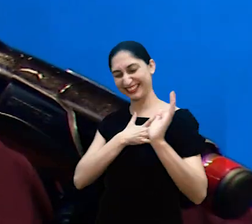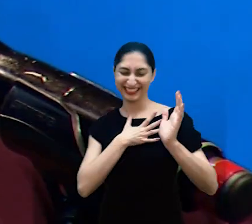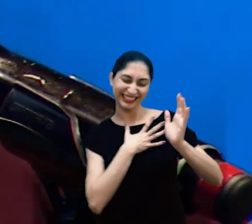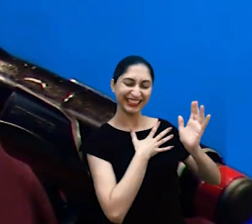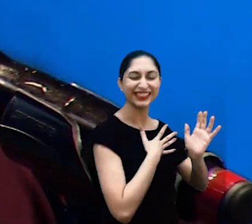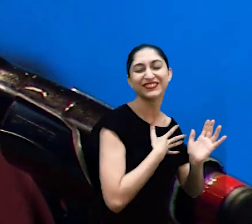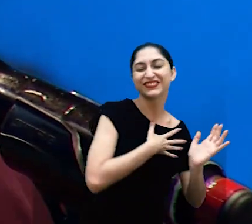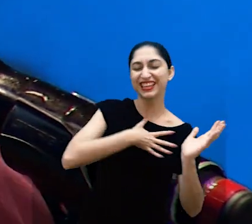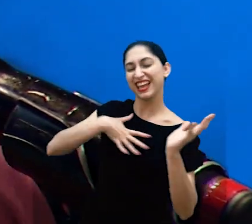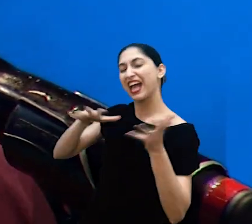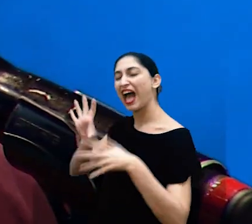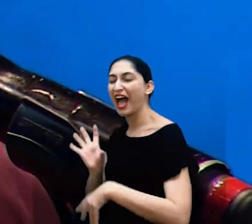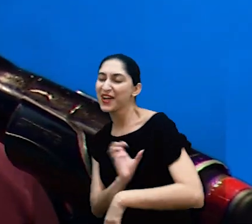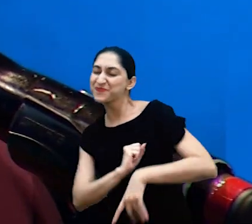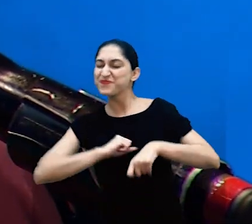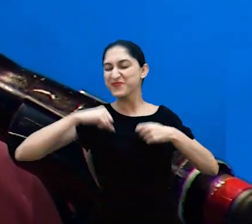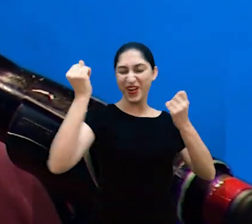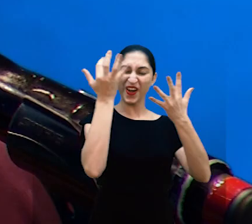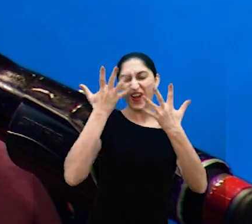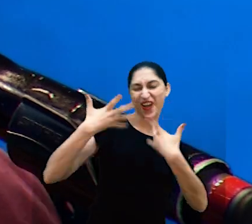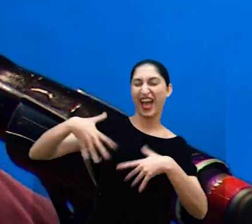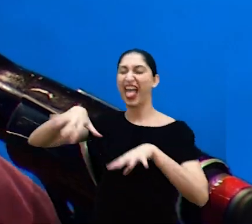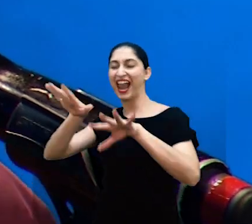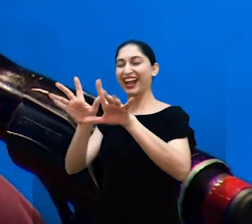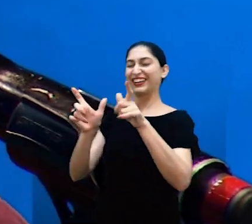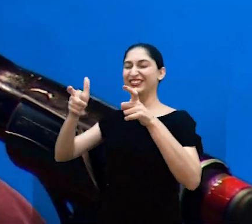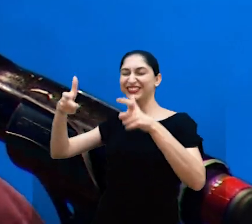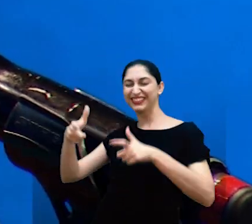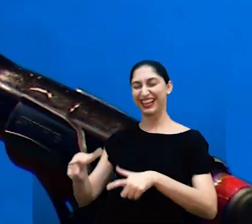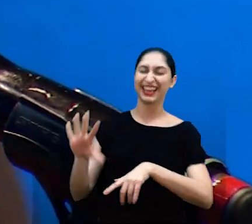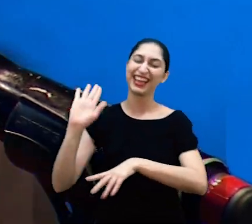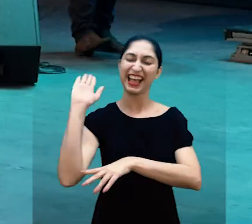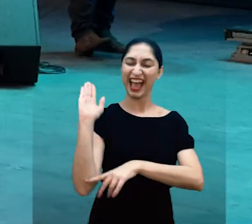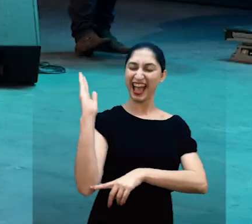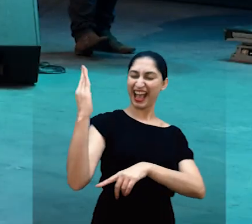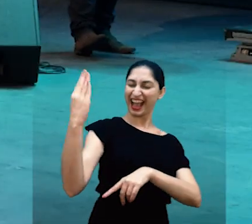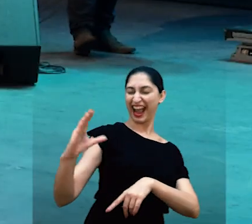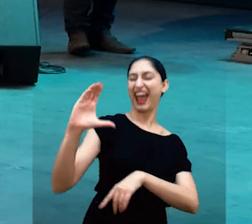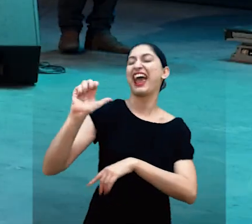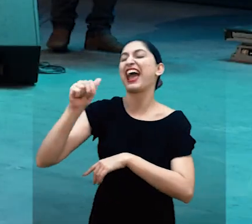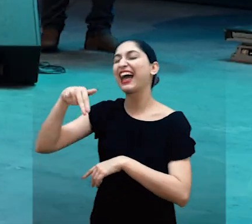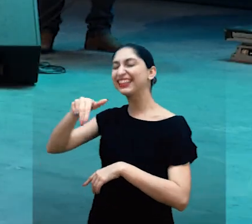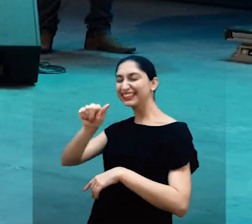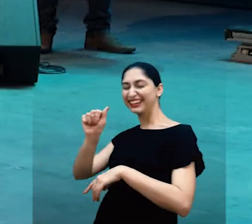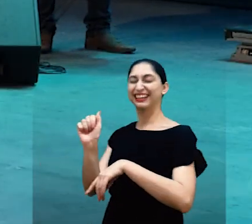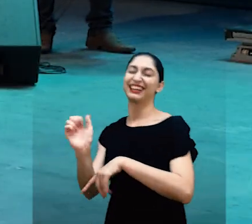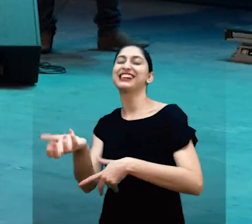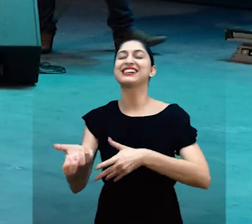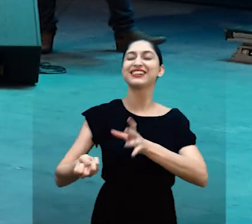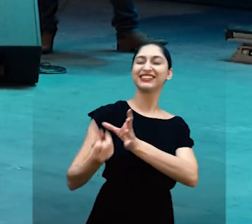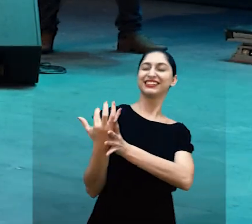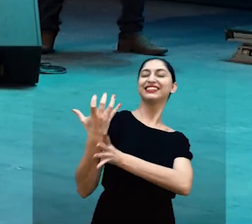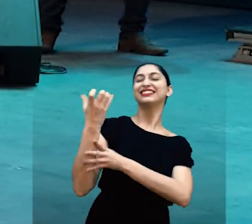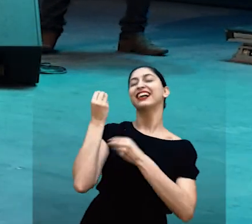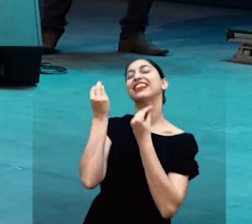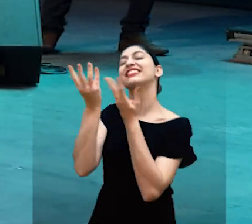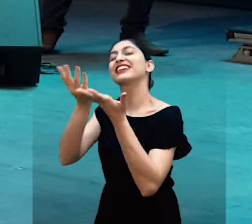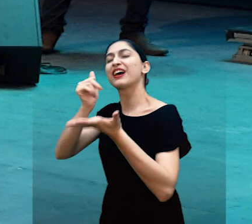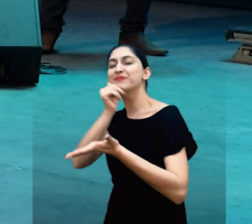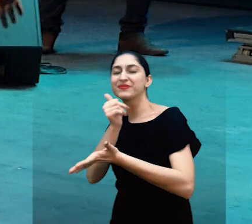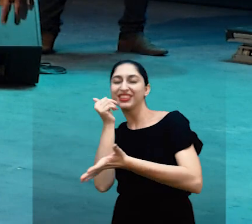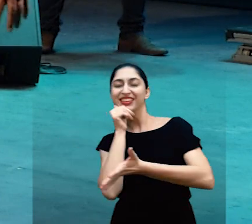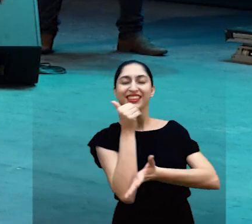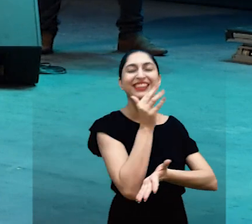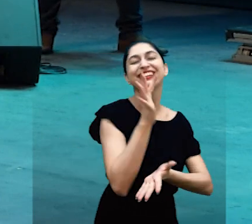moleque tem fulô, na musa do meu amor dentro do canavia. Ô canacaiana, cresce e leva pra